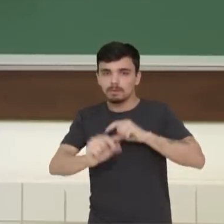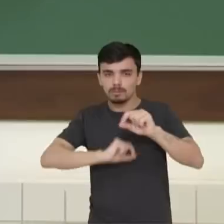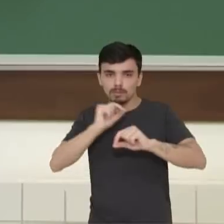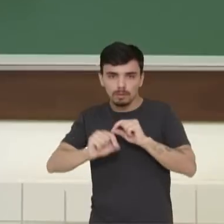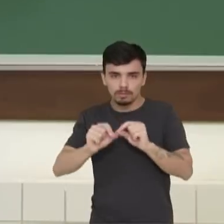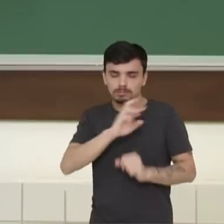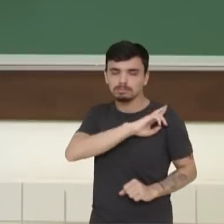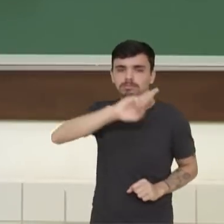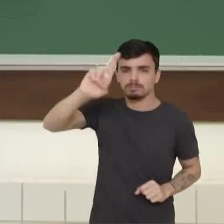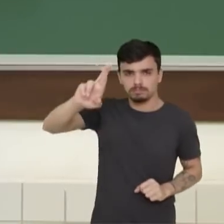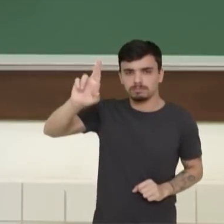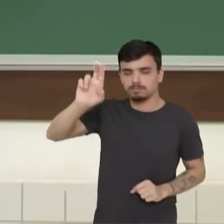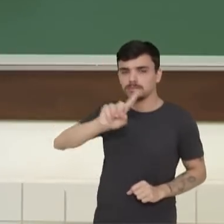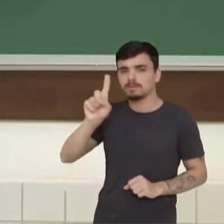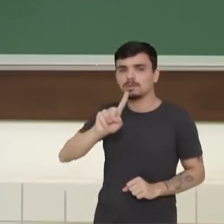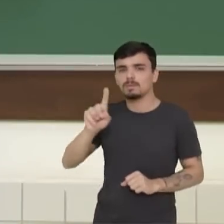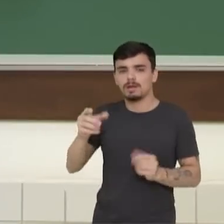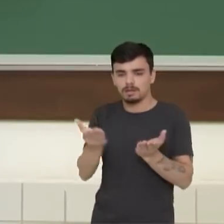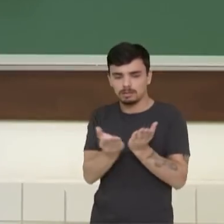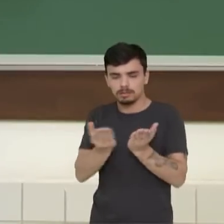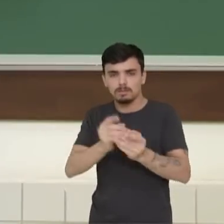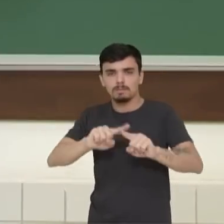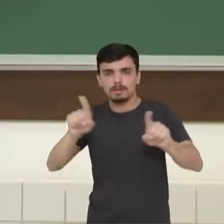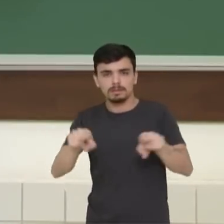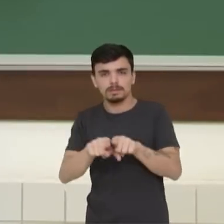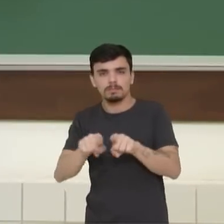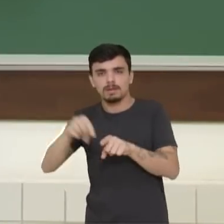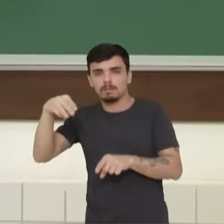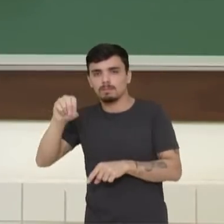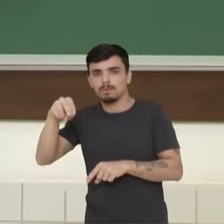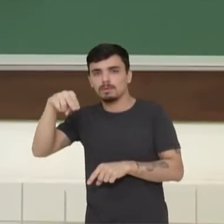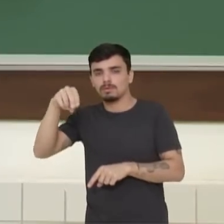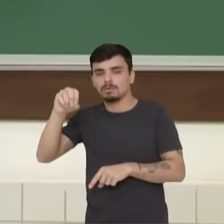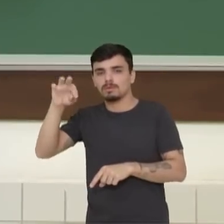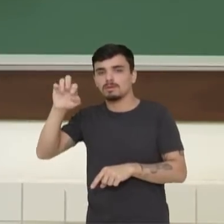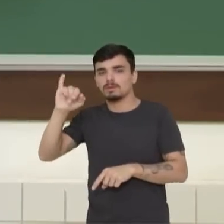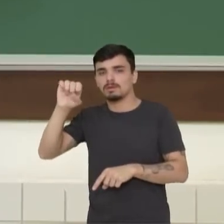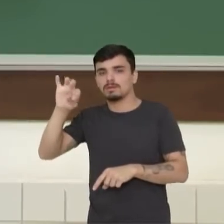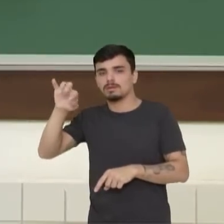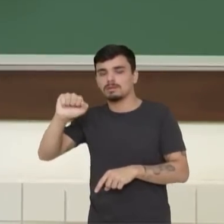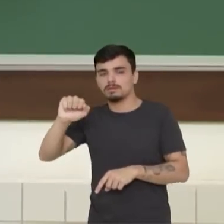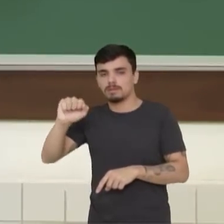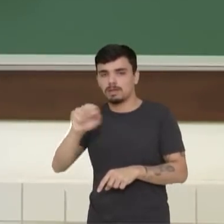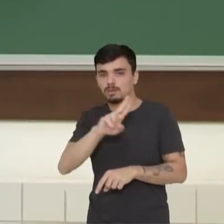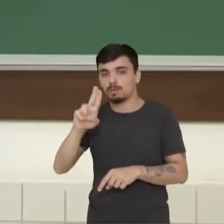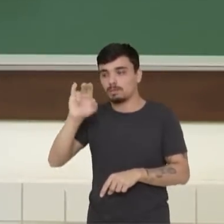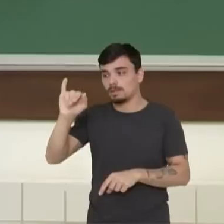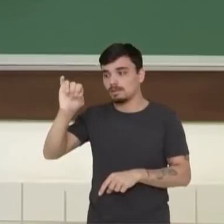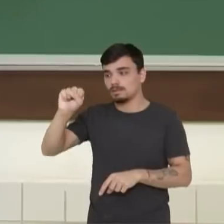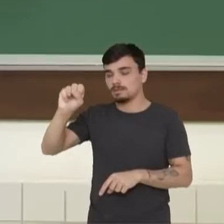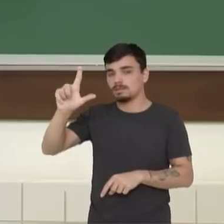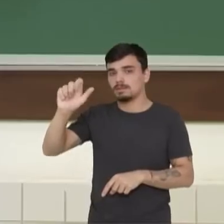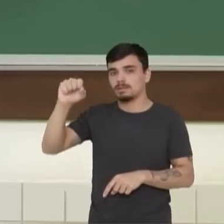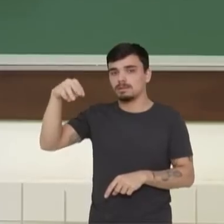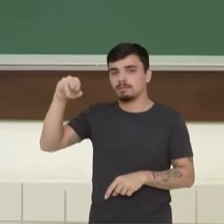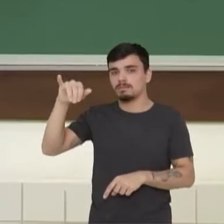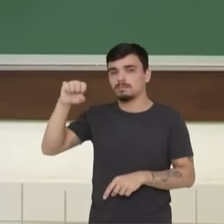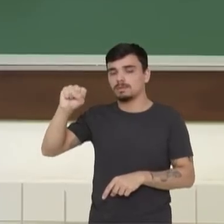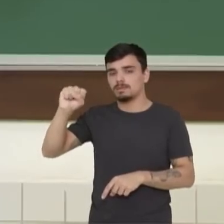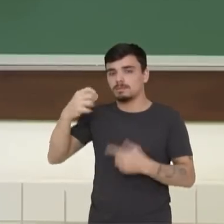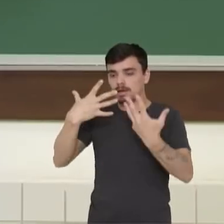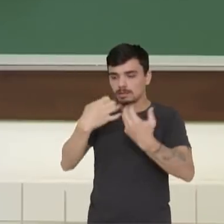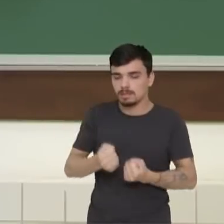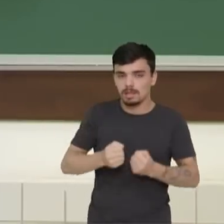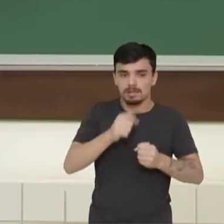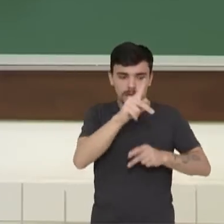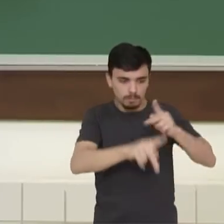uma religião que não era cristã, mas também é monoteísta, chamada islamismo, ela vai ser adotada pela grande maioria